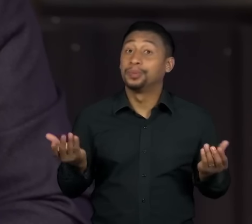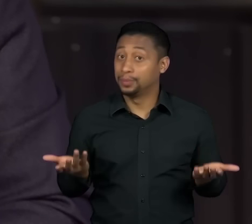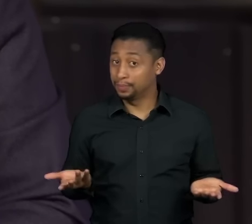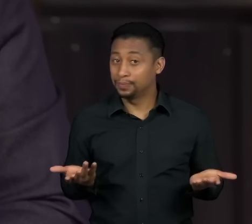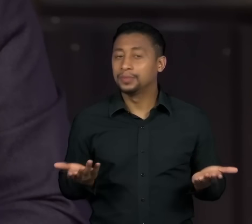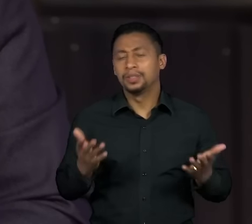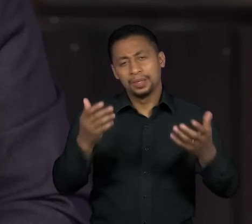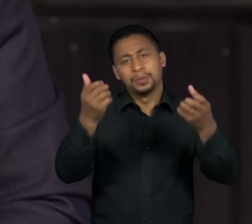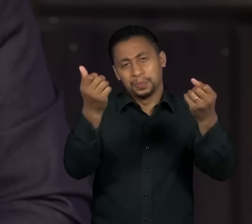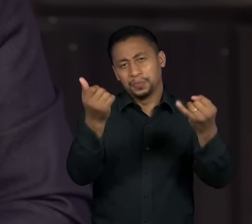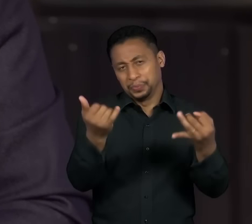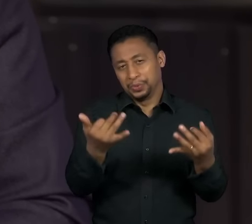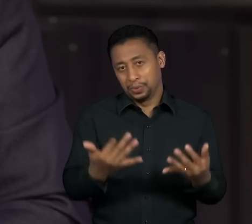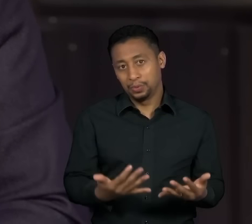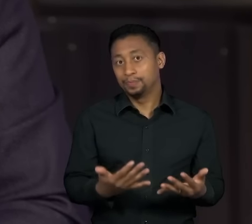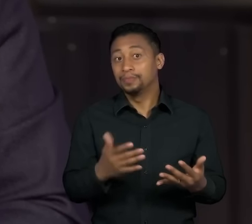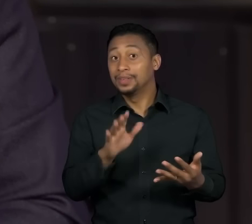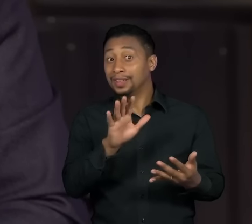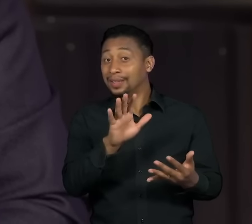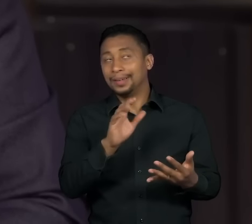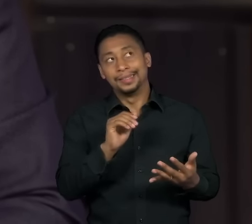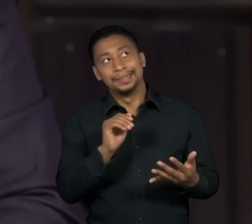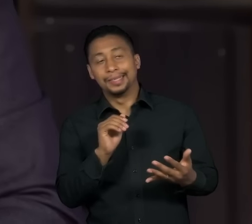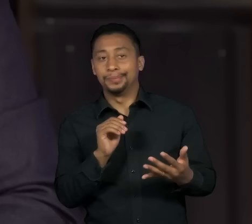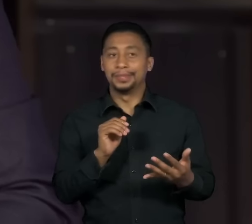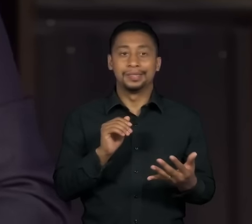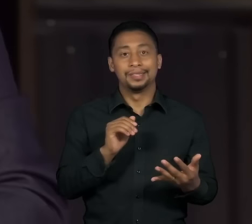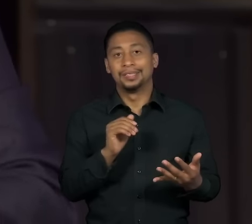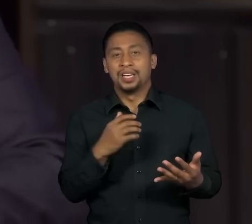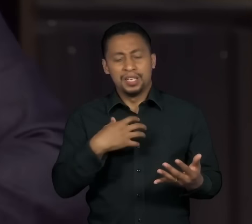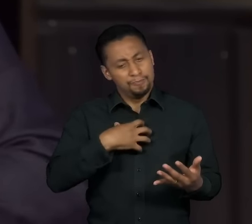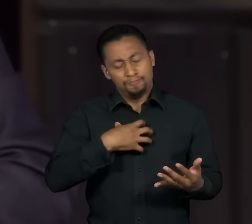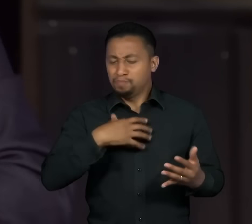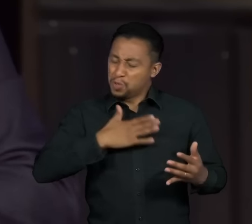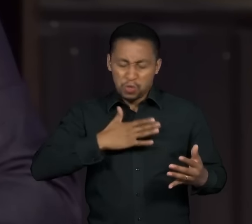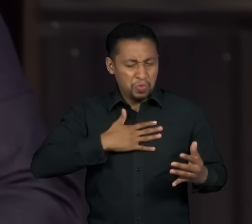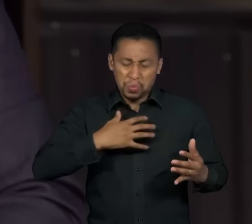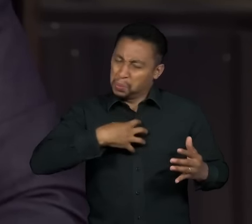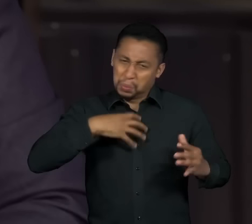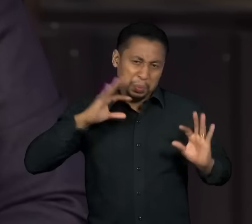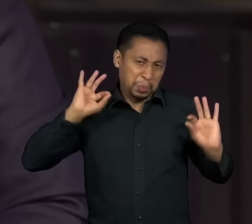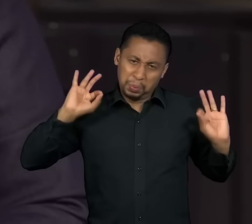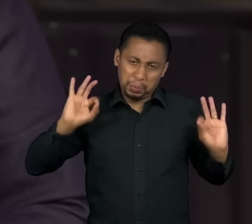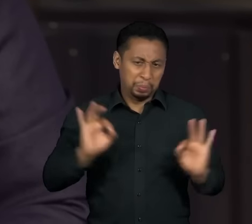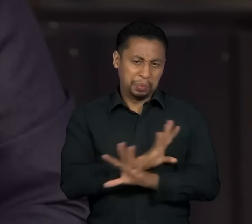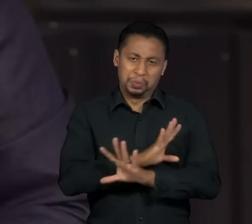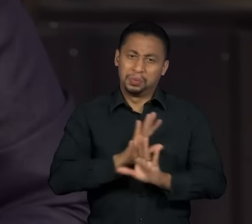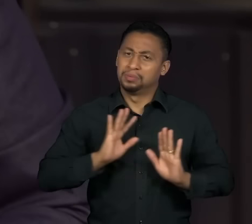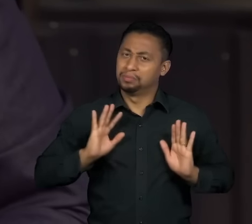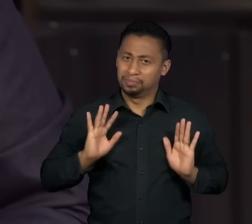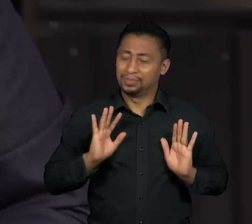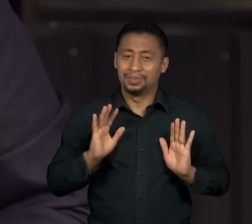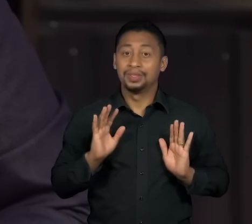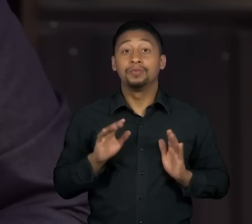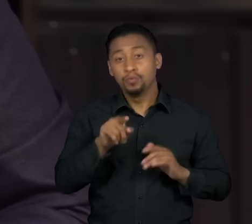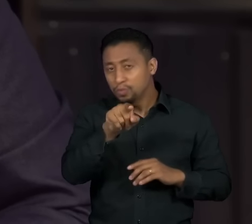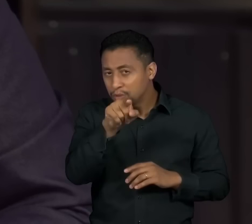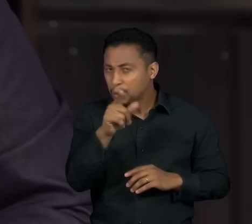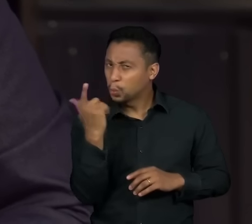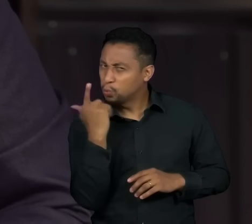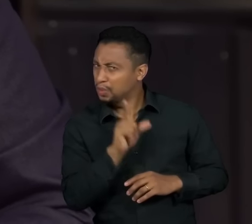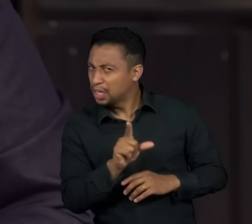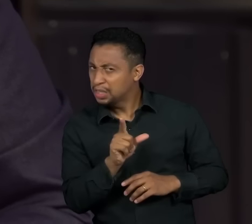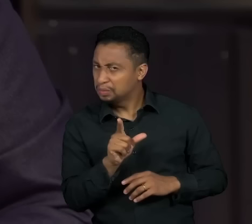Arlindo definitivamente é um cara que não abre mão, né, de ser quem ele é. Você consegue